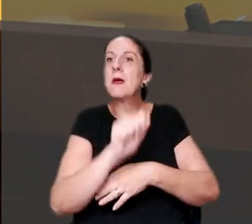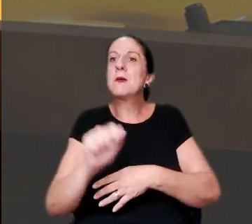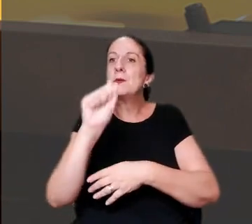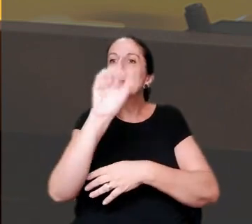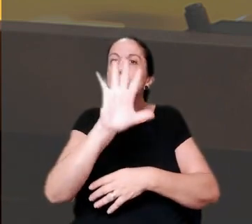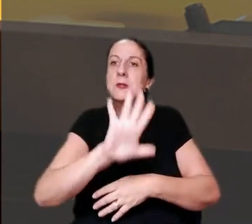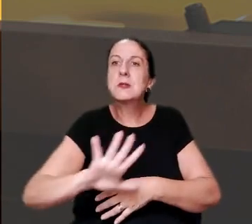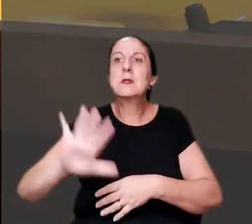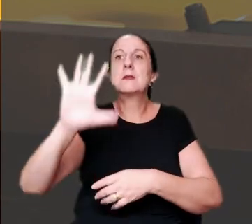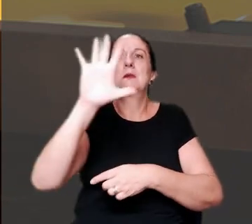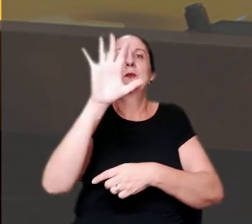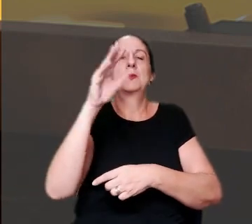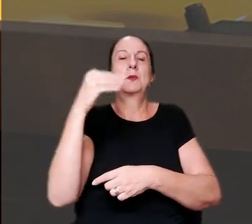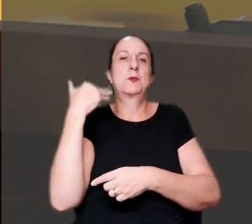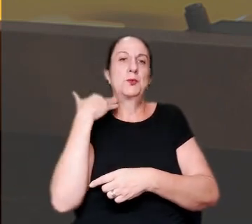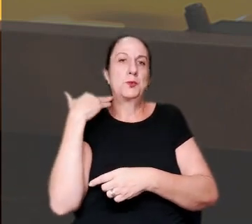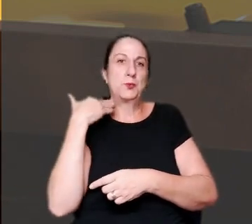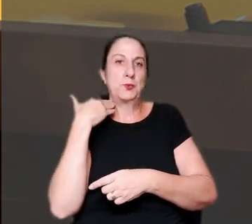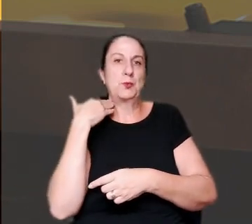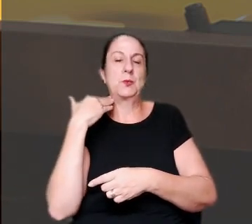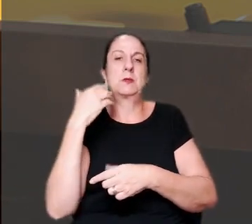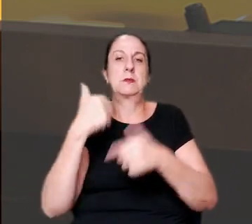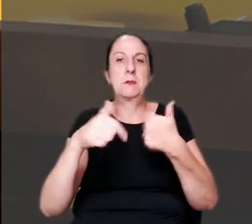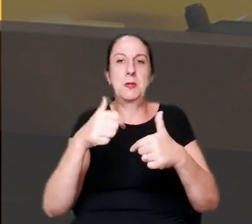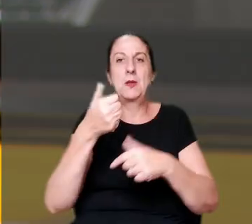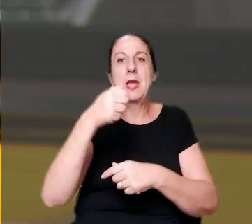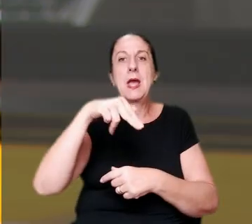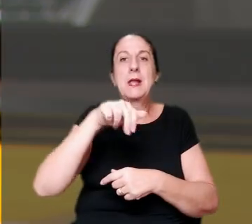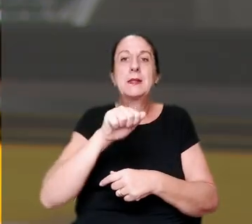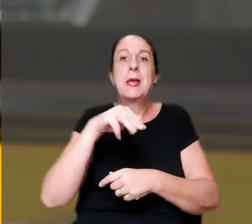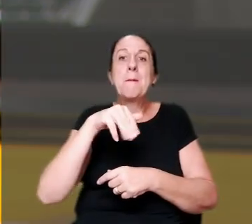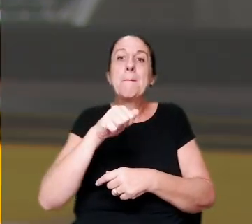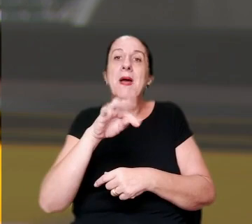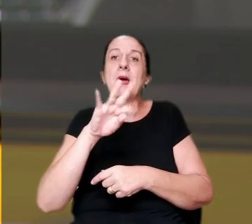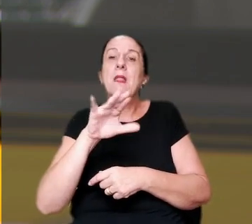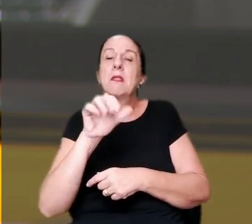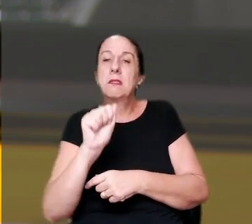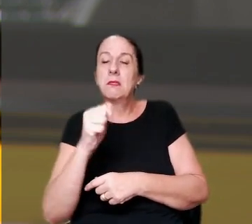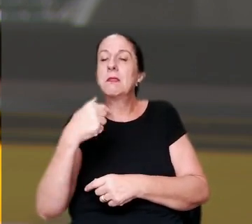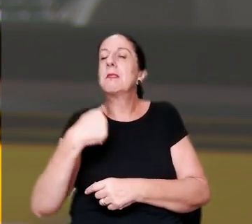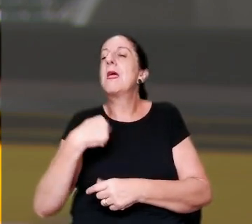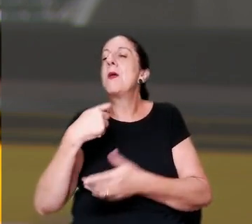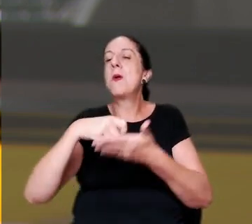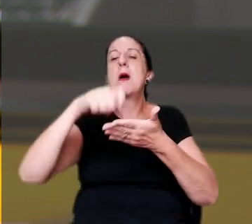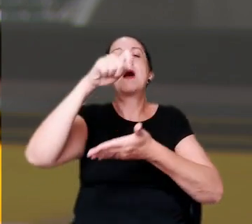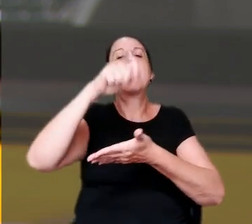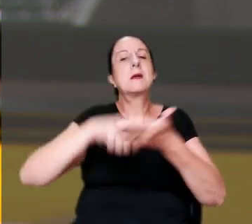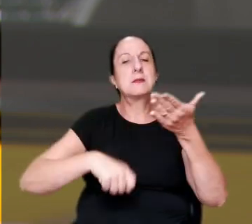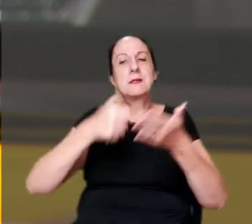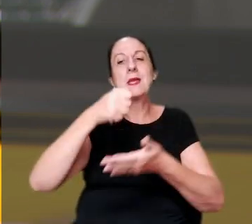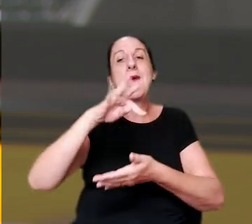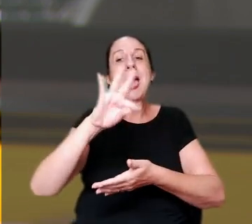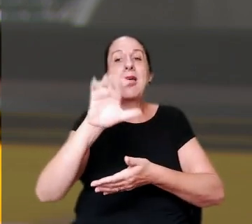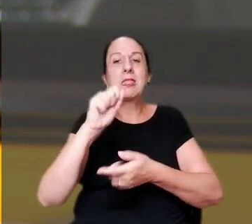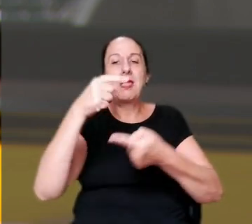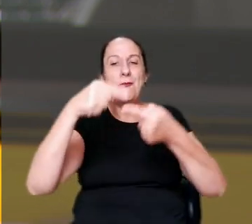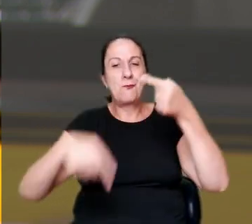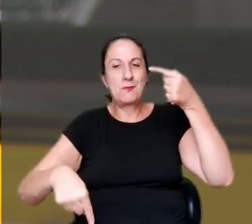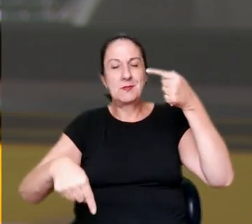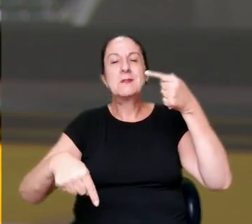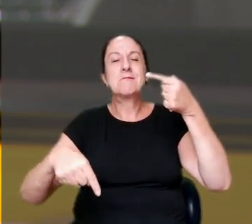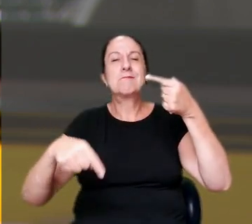Associação Nacional do Juiz do Trabalho, a ANAMATRA. E eu assinei a ata de